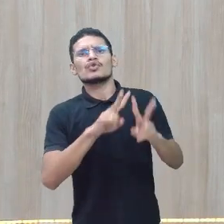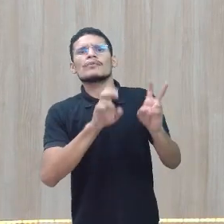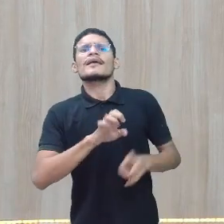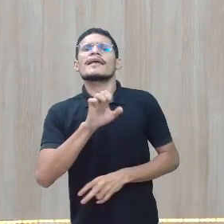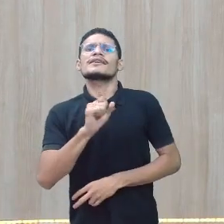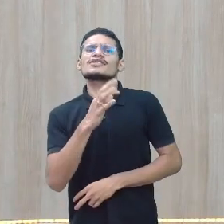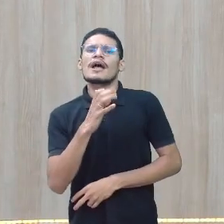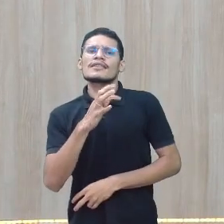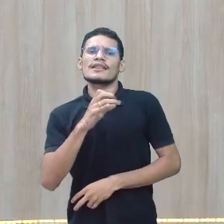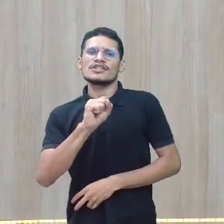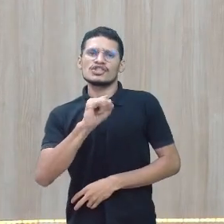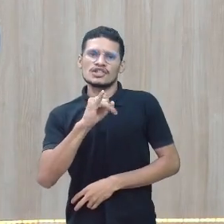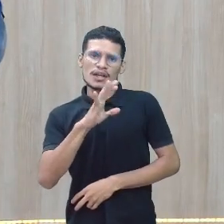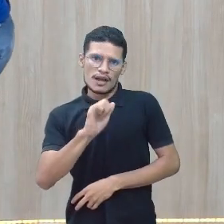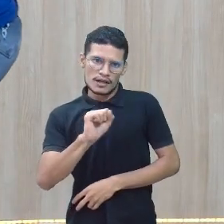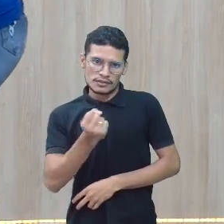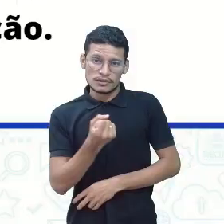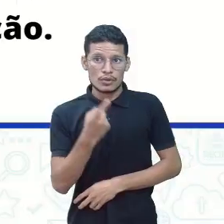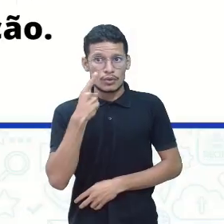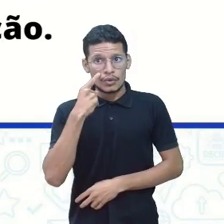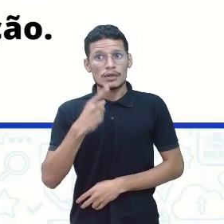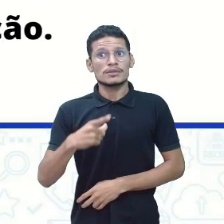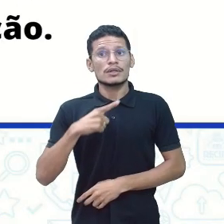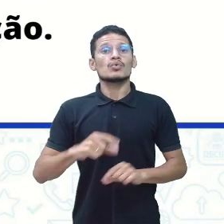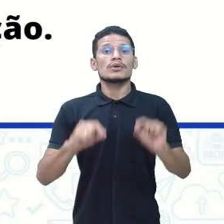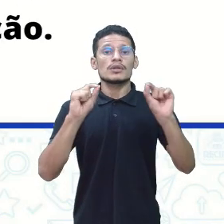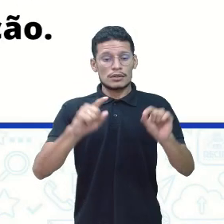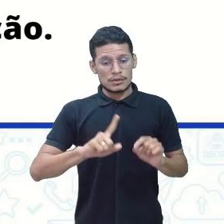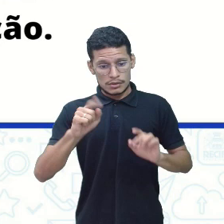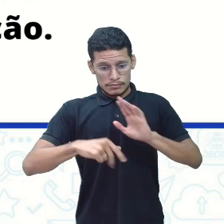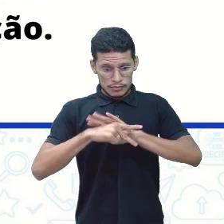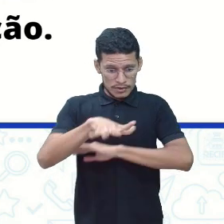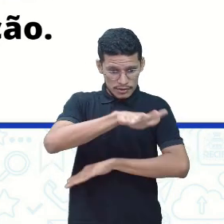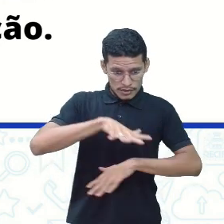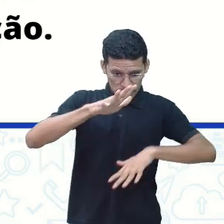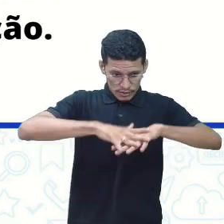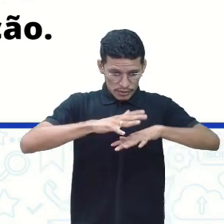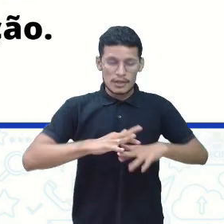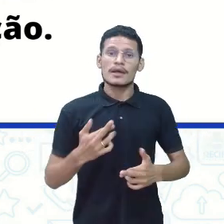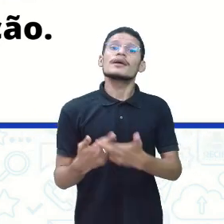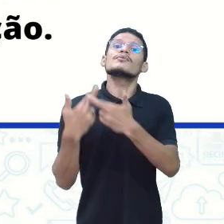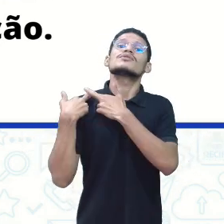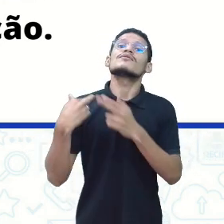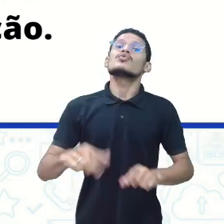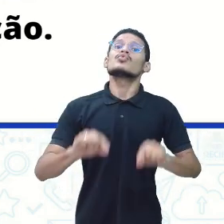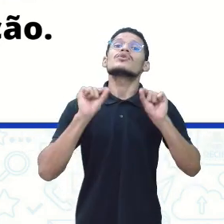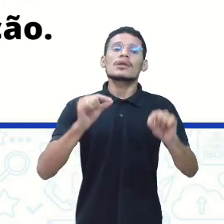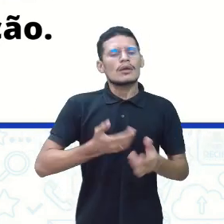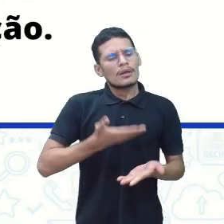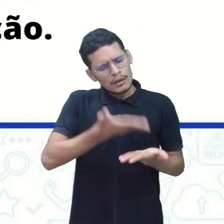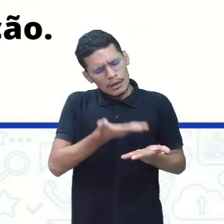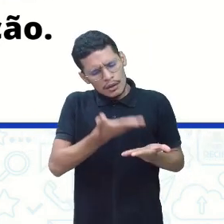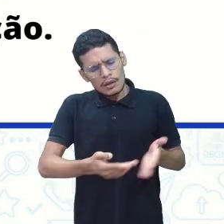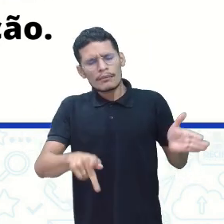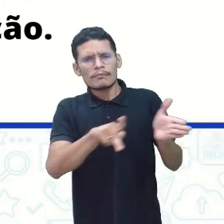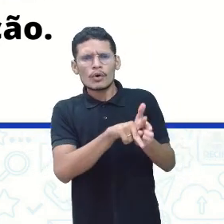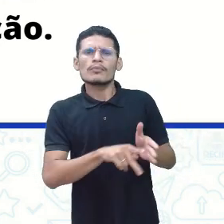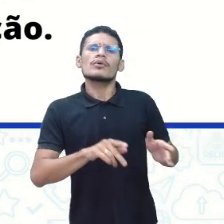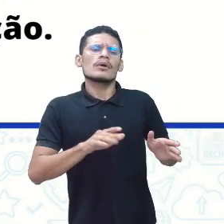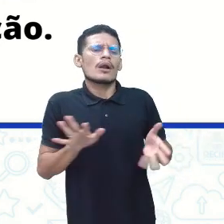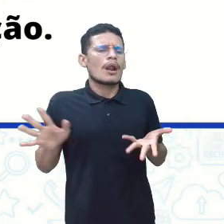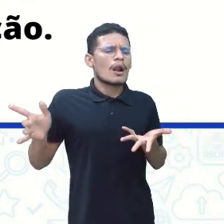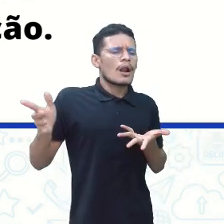estatística, tá? Aqui a gente tem assim, ó, estatística é a parte da matemática responsável pelo estudo através da